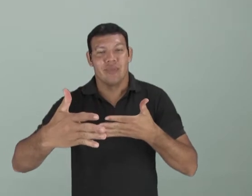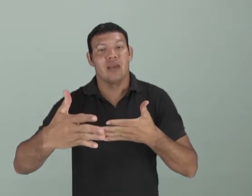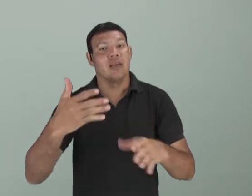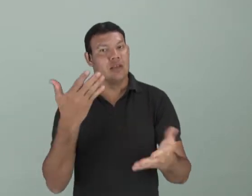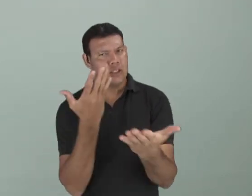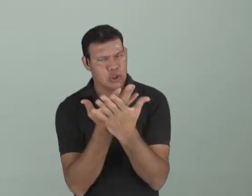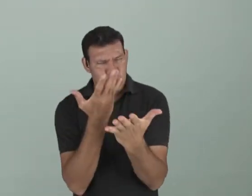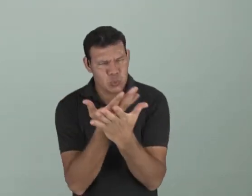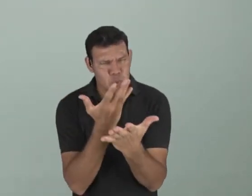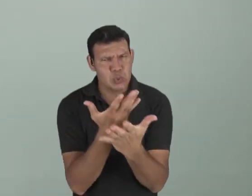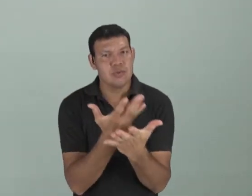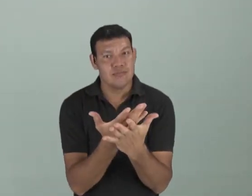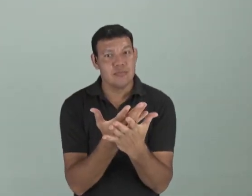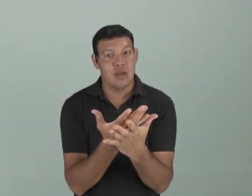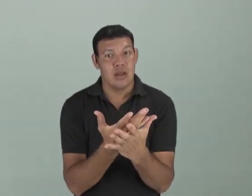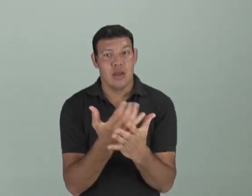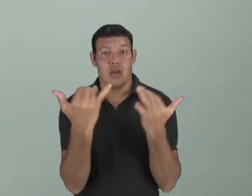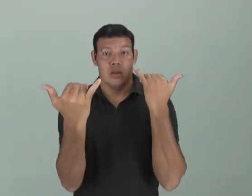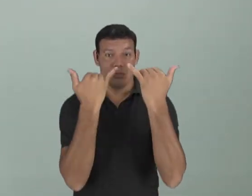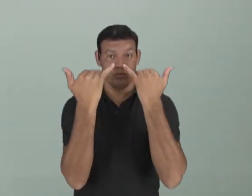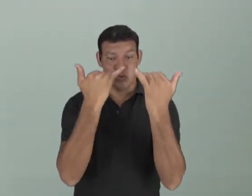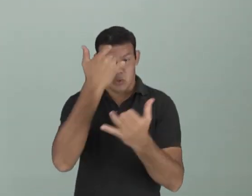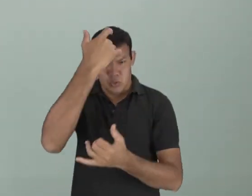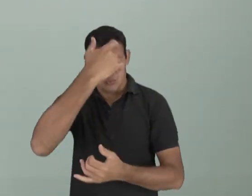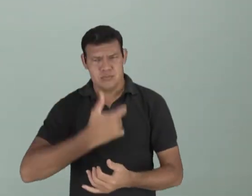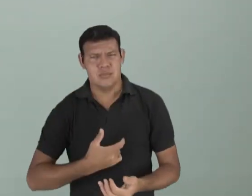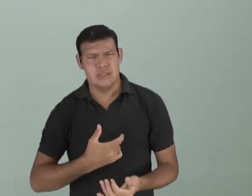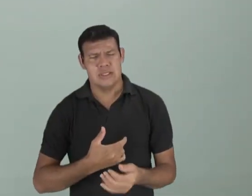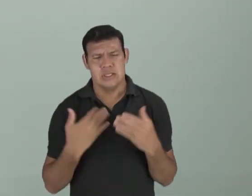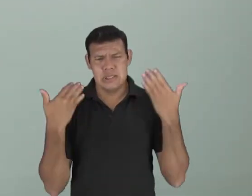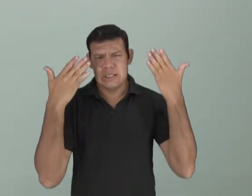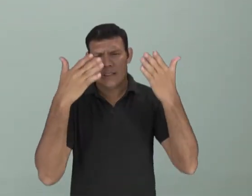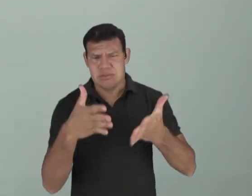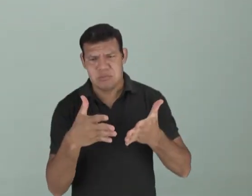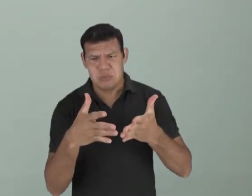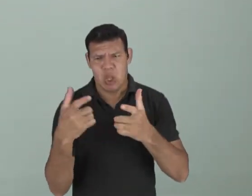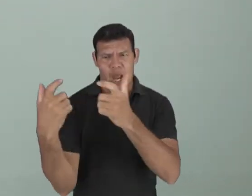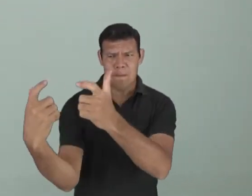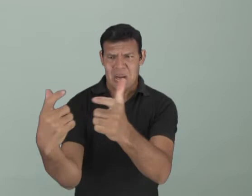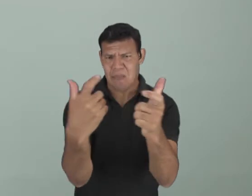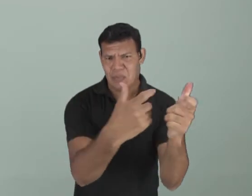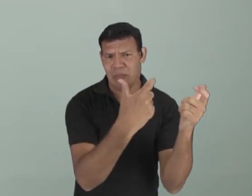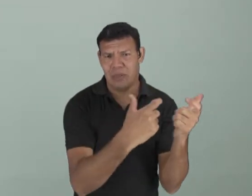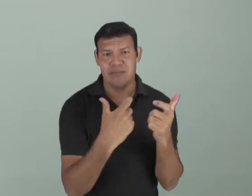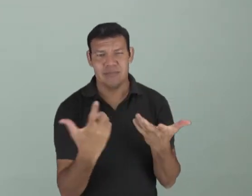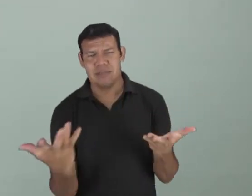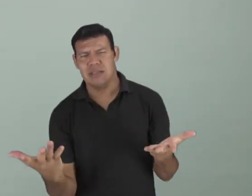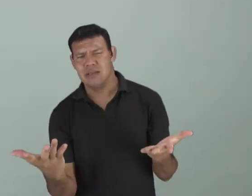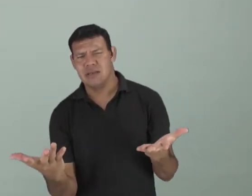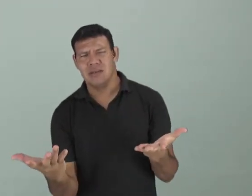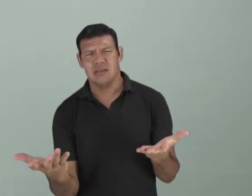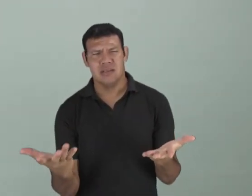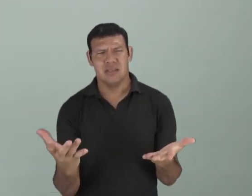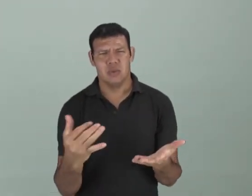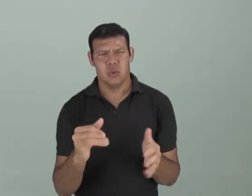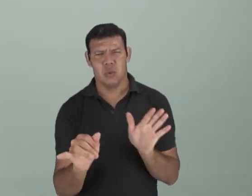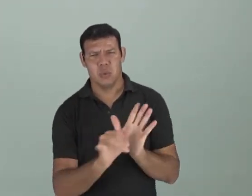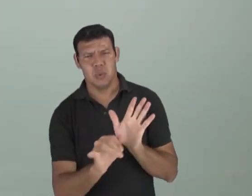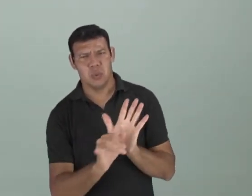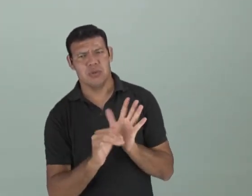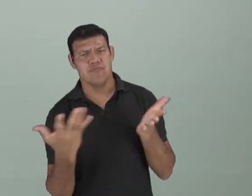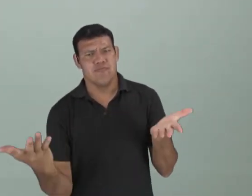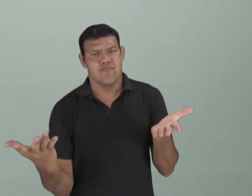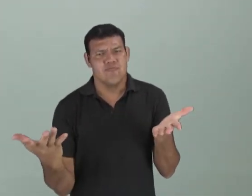muito estudar os dados pessoais, né? Quando você chega em algum lugar, você precisa, faz parte da sua identidade